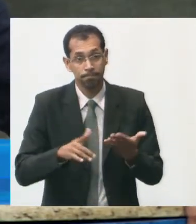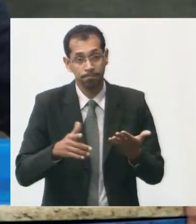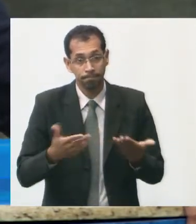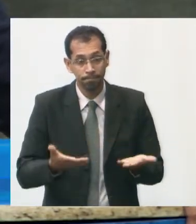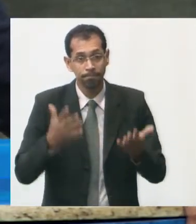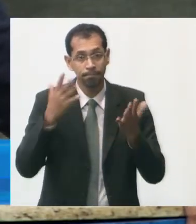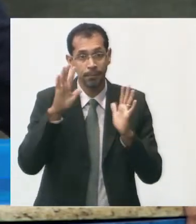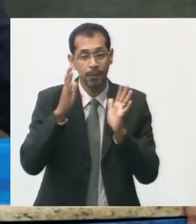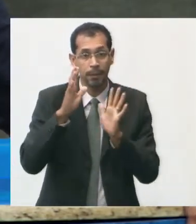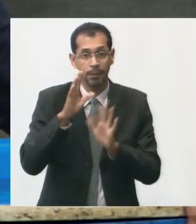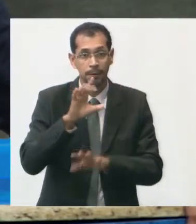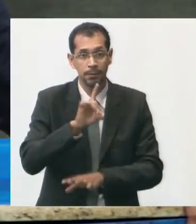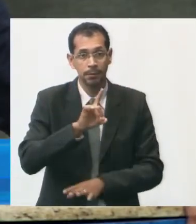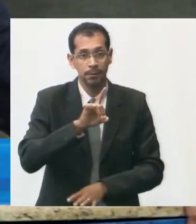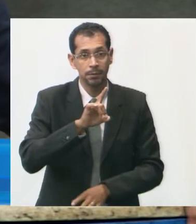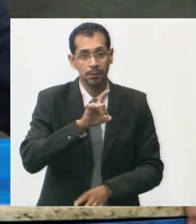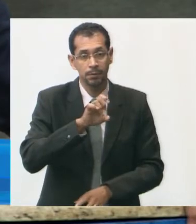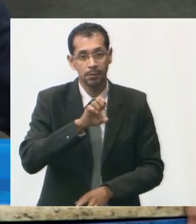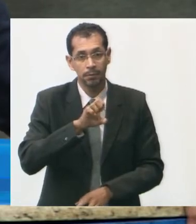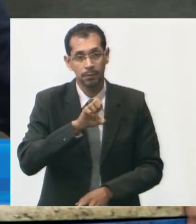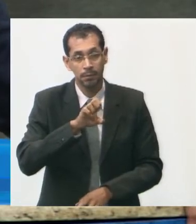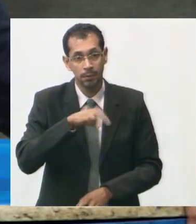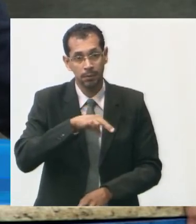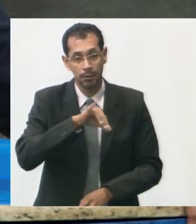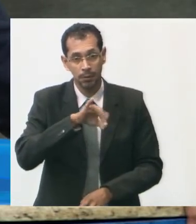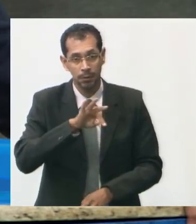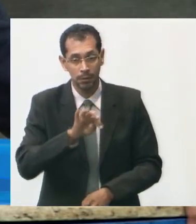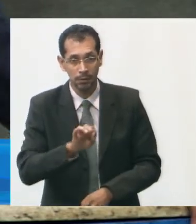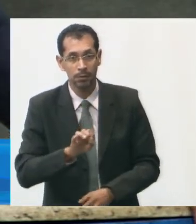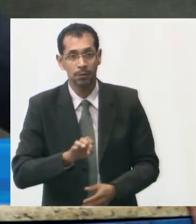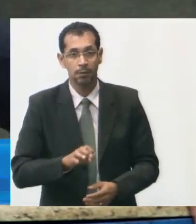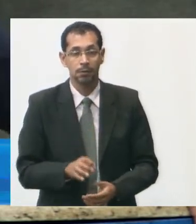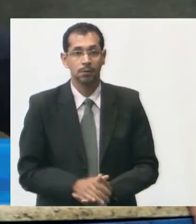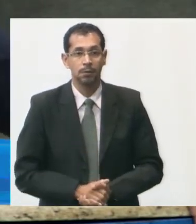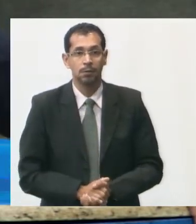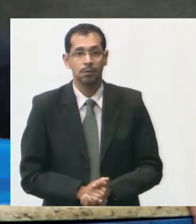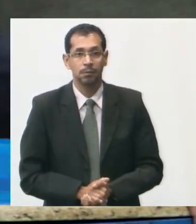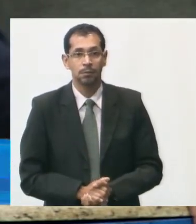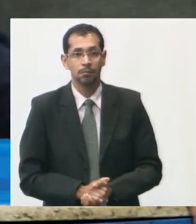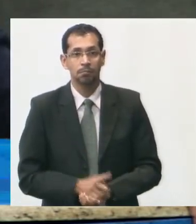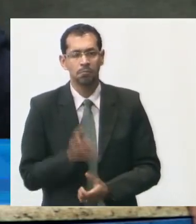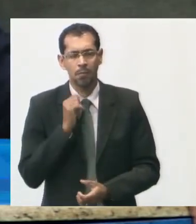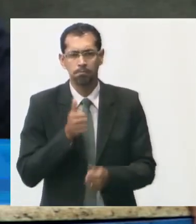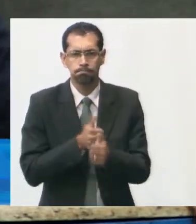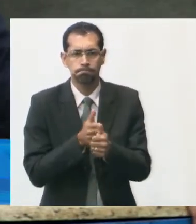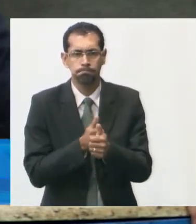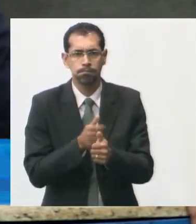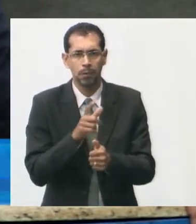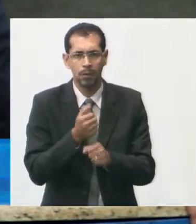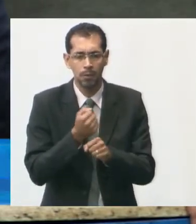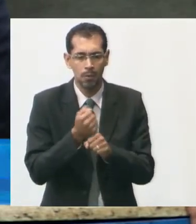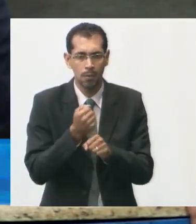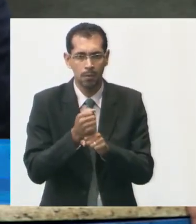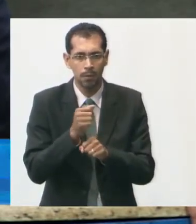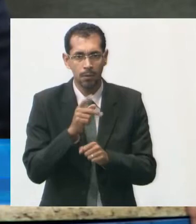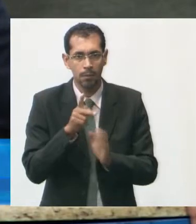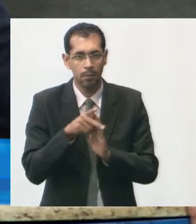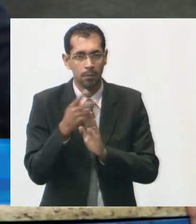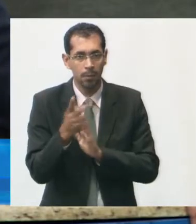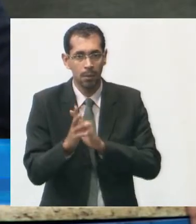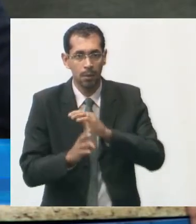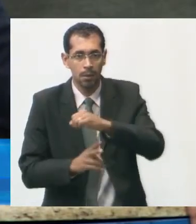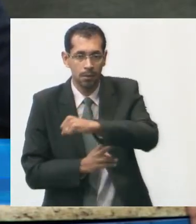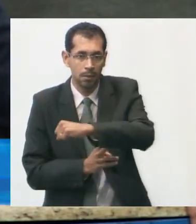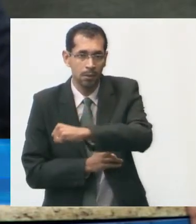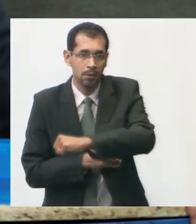aí essas obras sobre a segunda ponte, que é um local que é